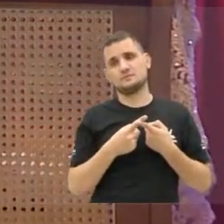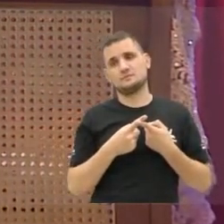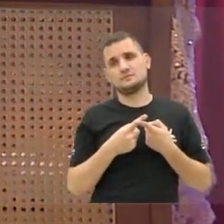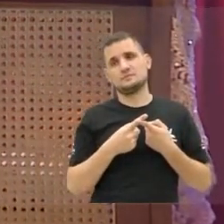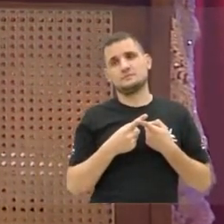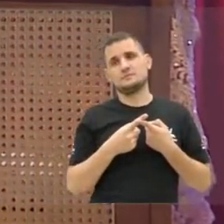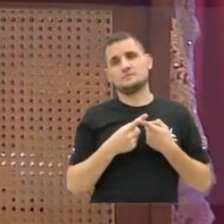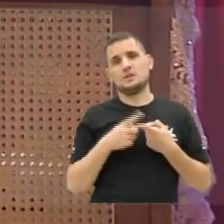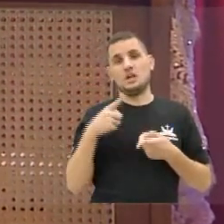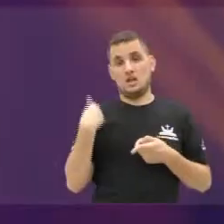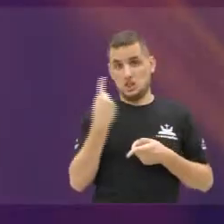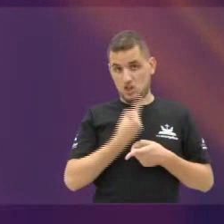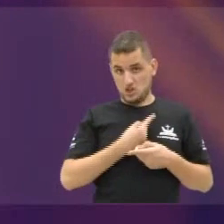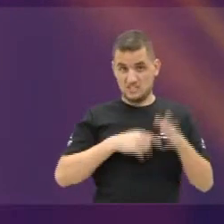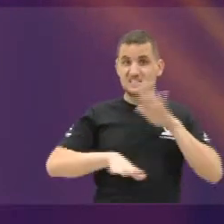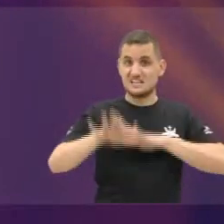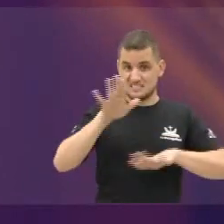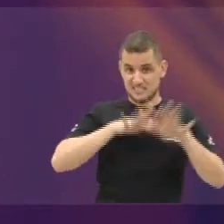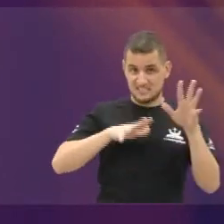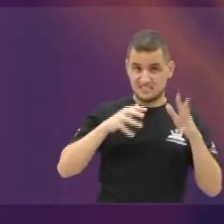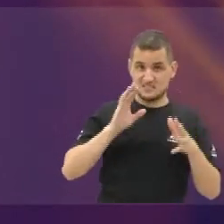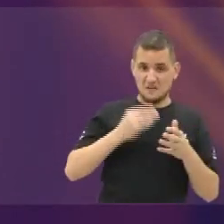Nos escondemos de Deus.